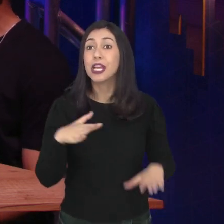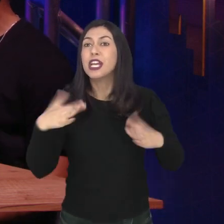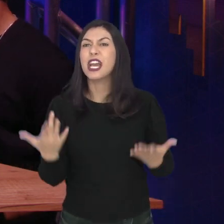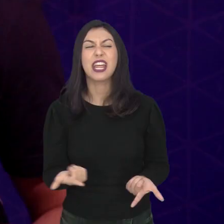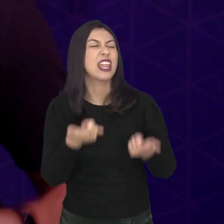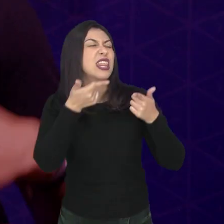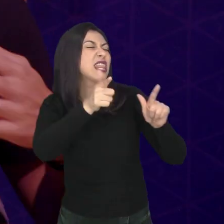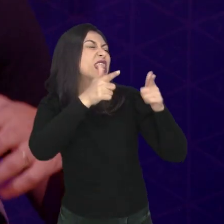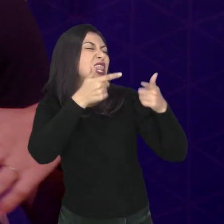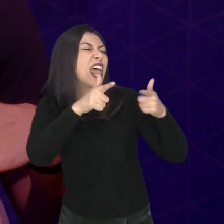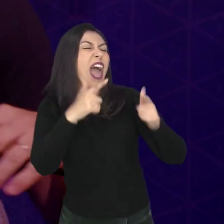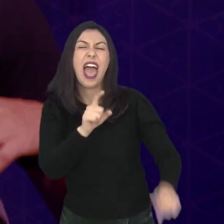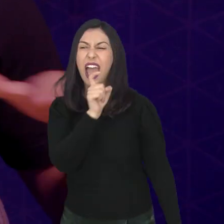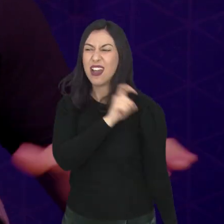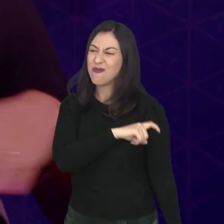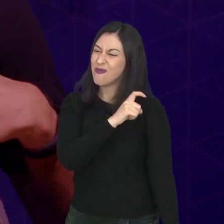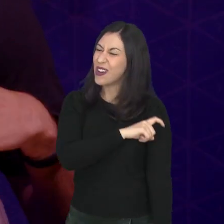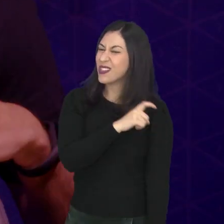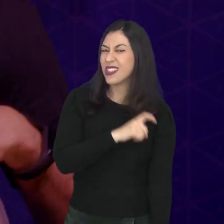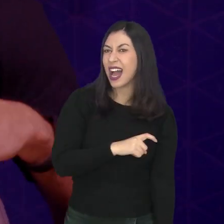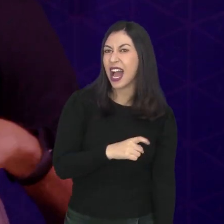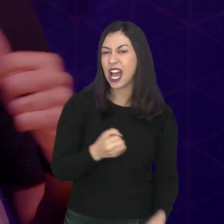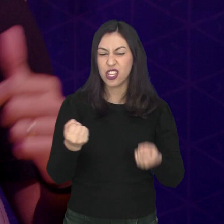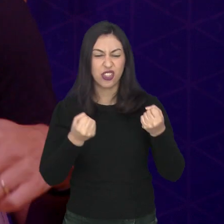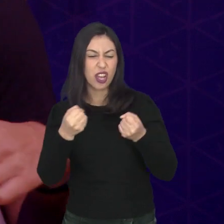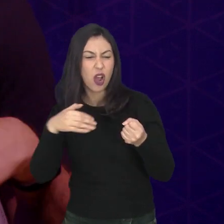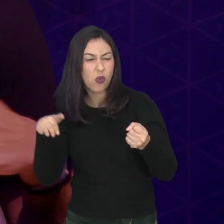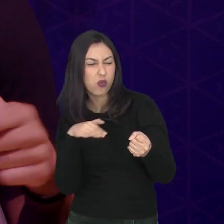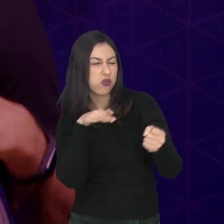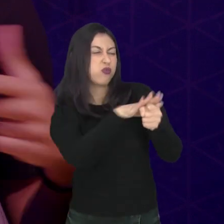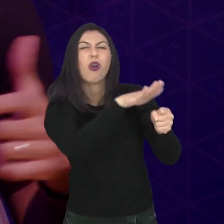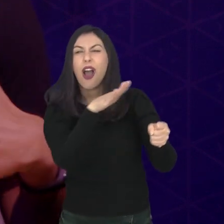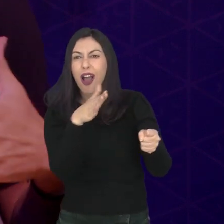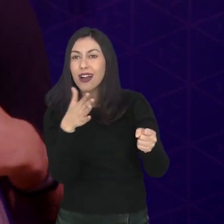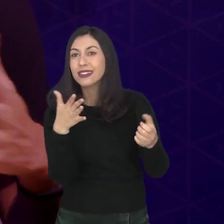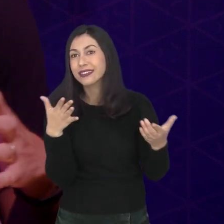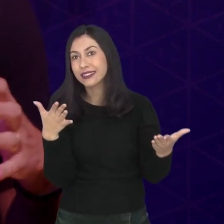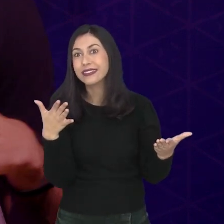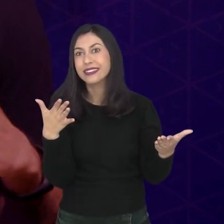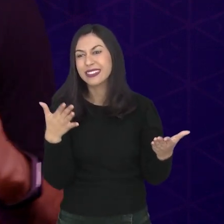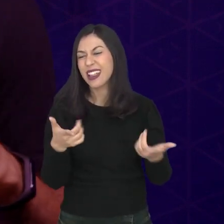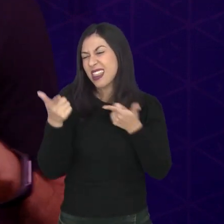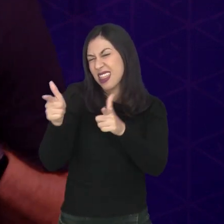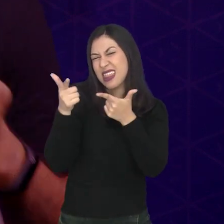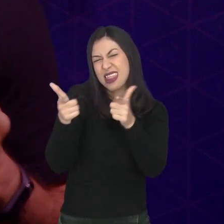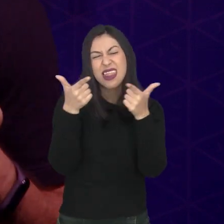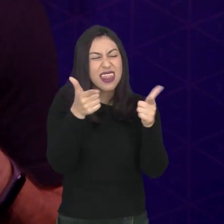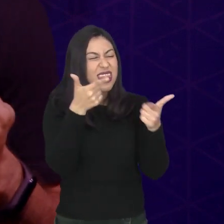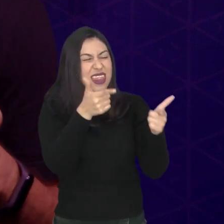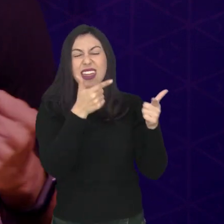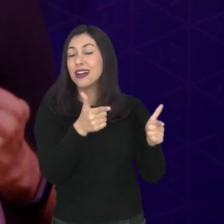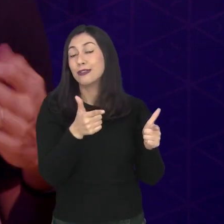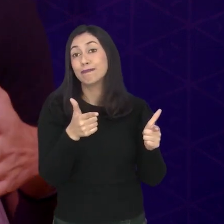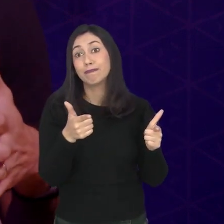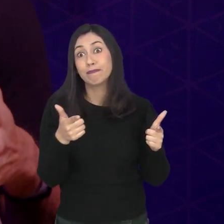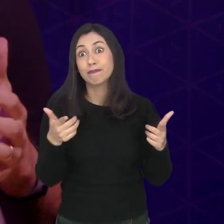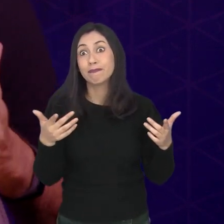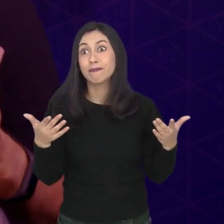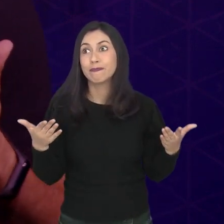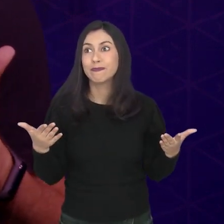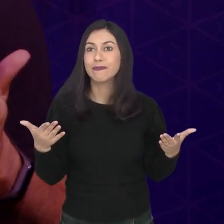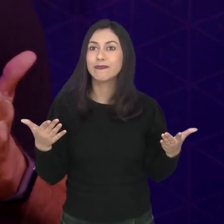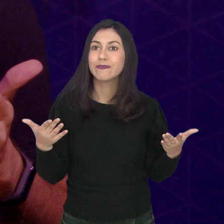ele faz bullying, ele faz as maldades lá, e vai estacionar o carro e bate no carro dos outros, e fica zoando com as pessoas e